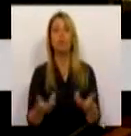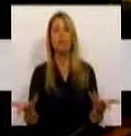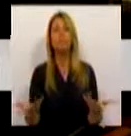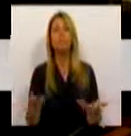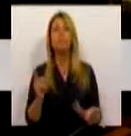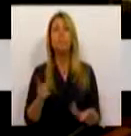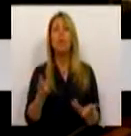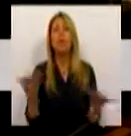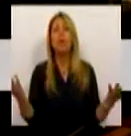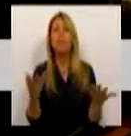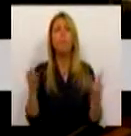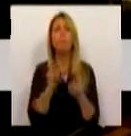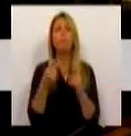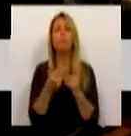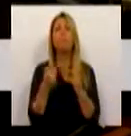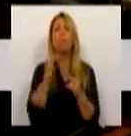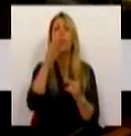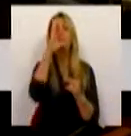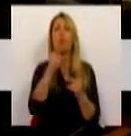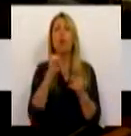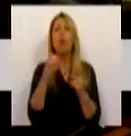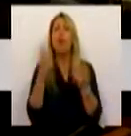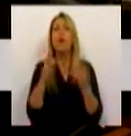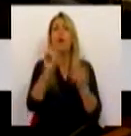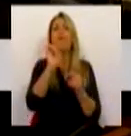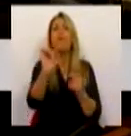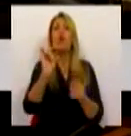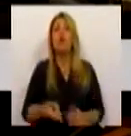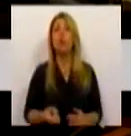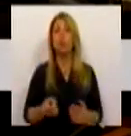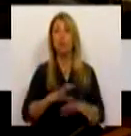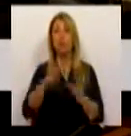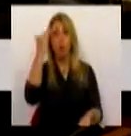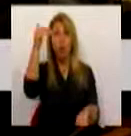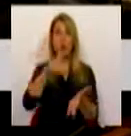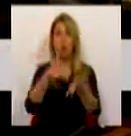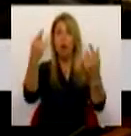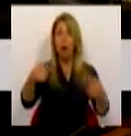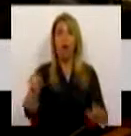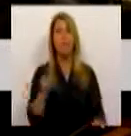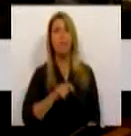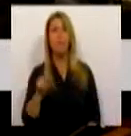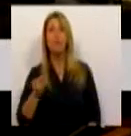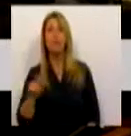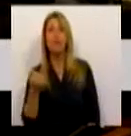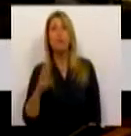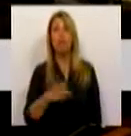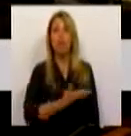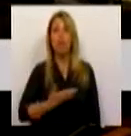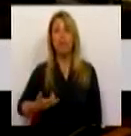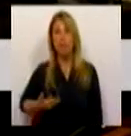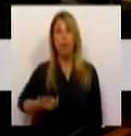a perspectiva do Governo, depois do bom resultado que temos tido, e aliás, em termos mensais, a taxa de desemprego já baixou